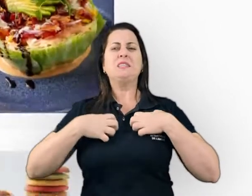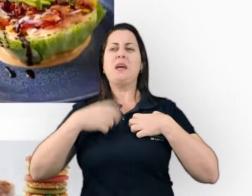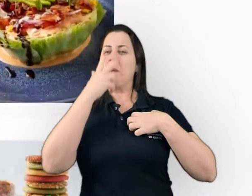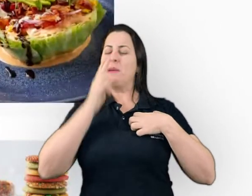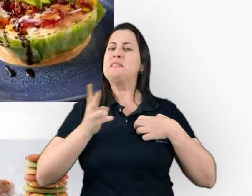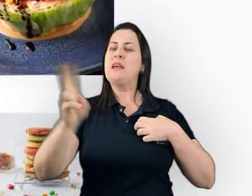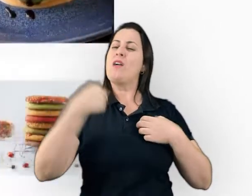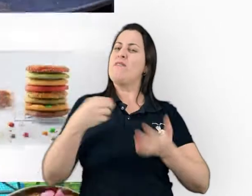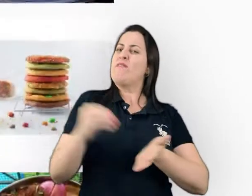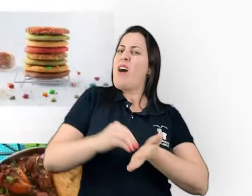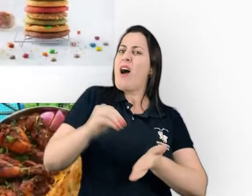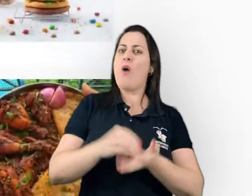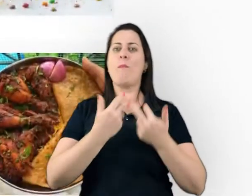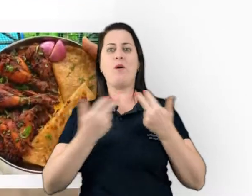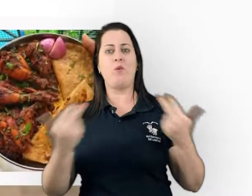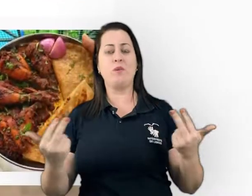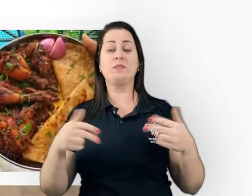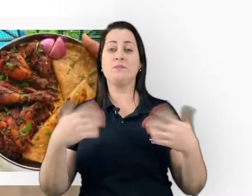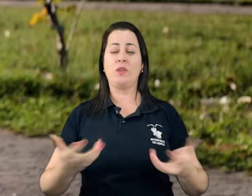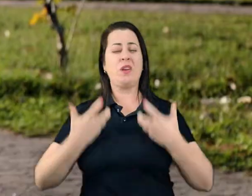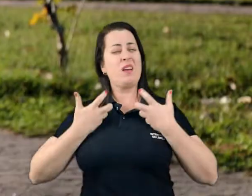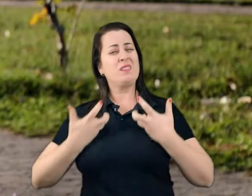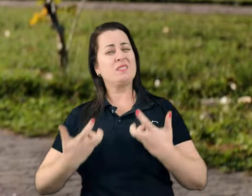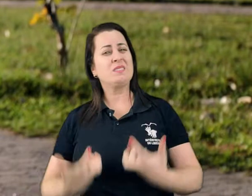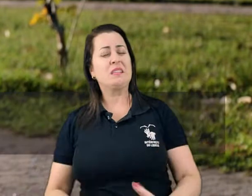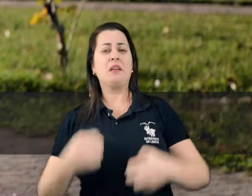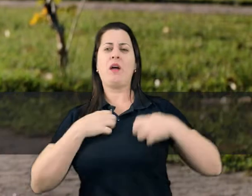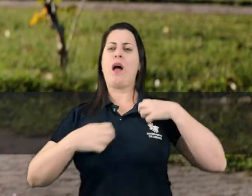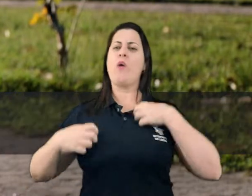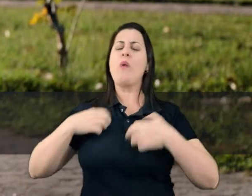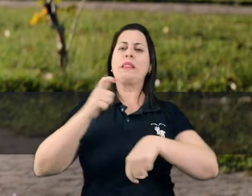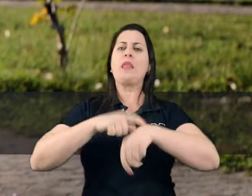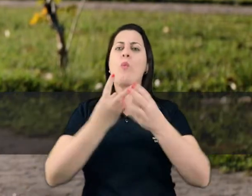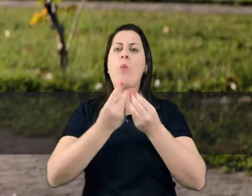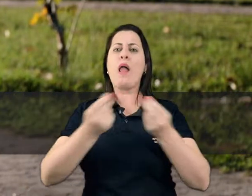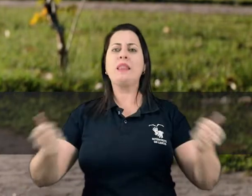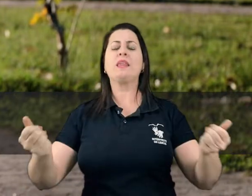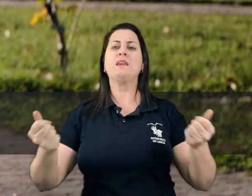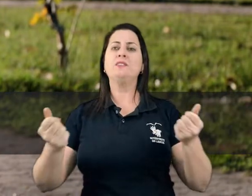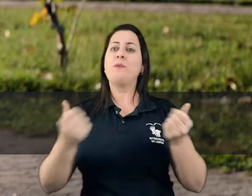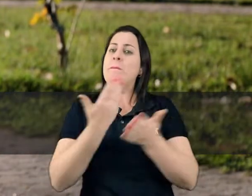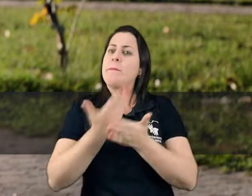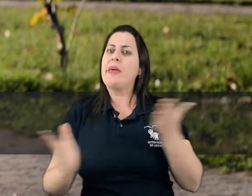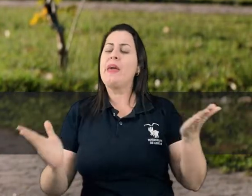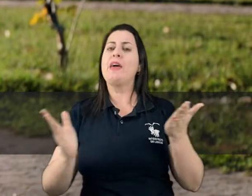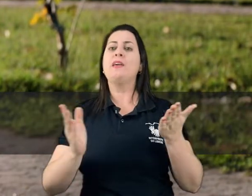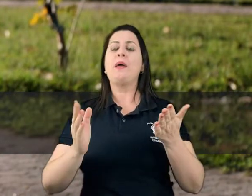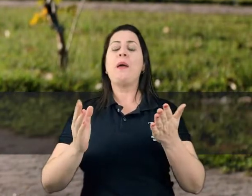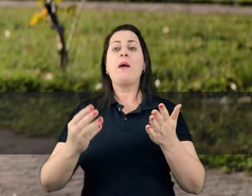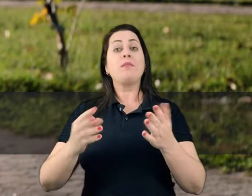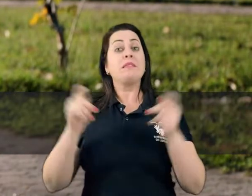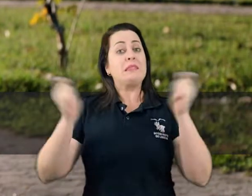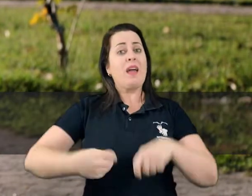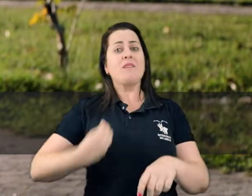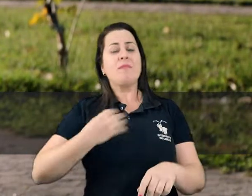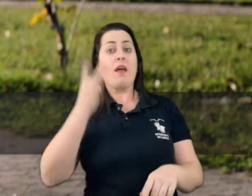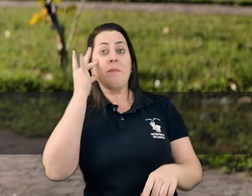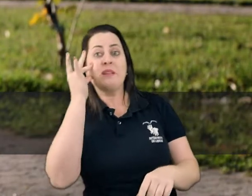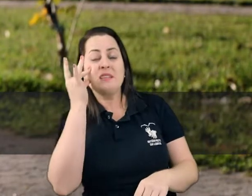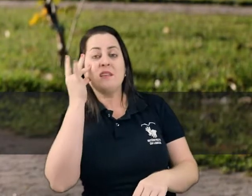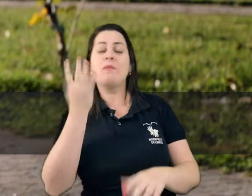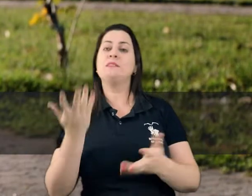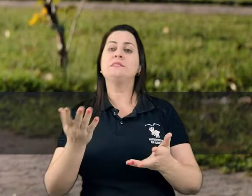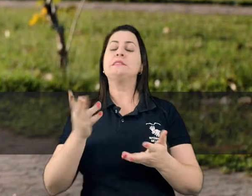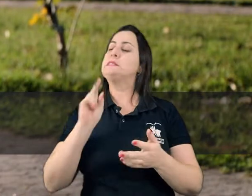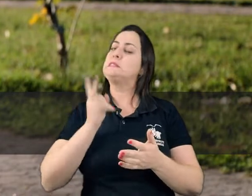permanente de insuficiência esgotamento angústias tempo de qualidade que poderia ser vivido no modo